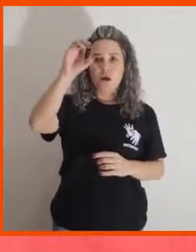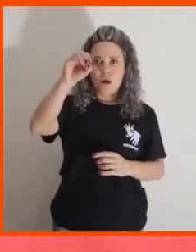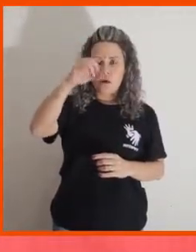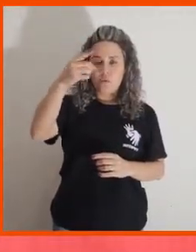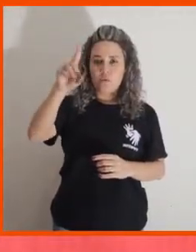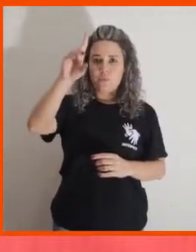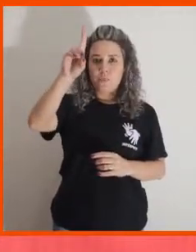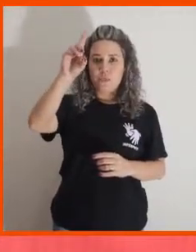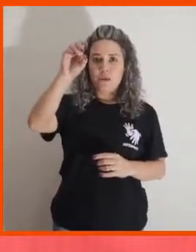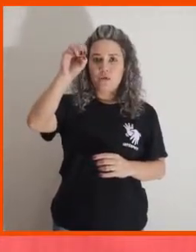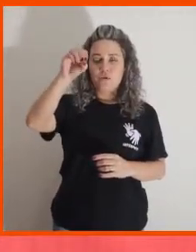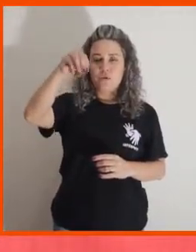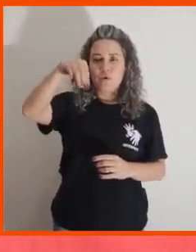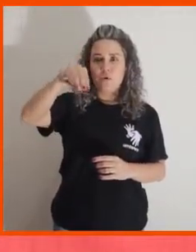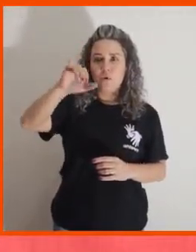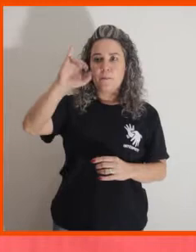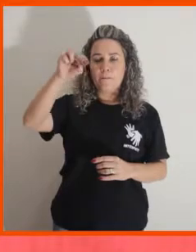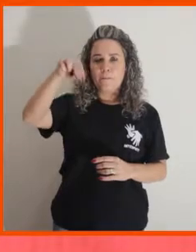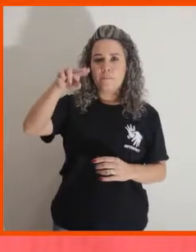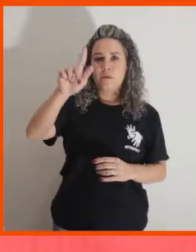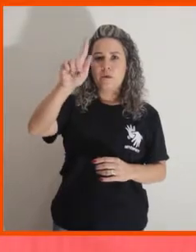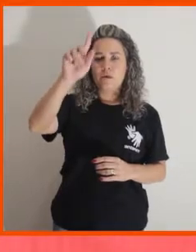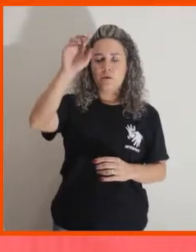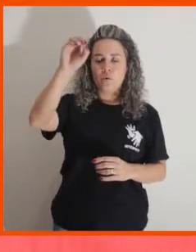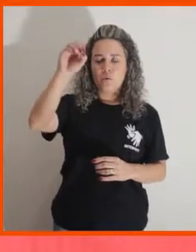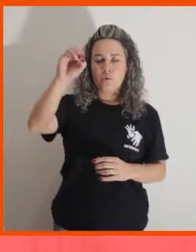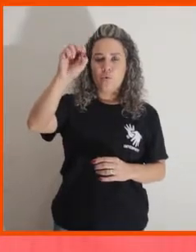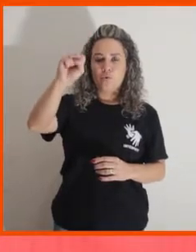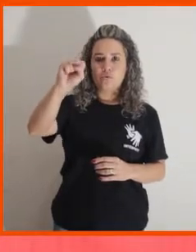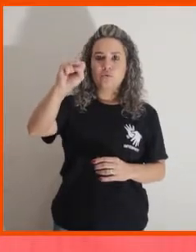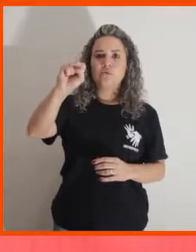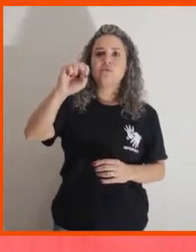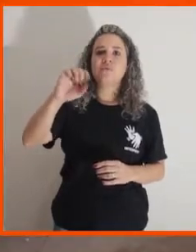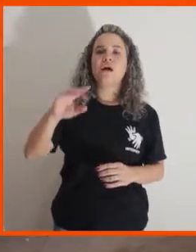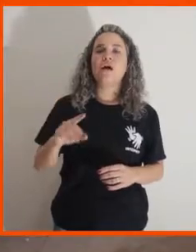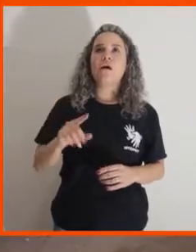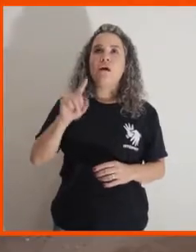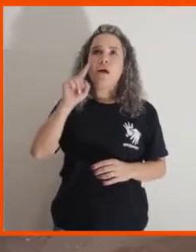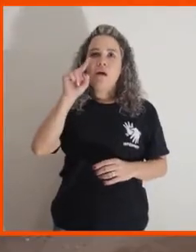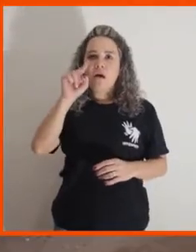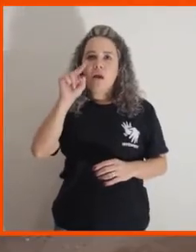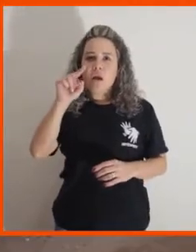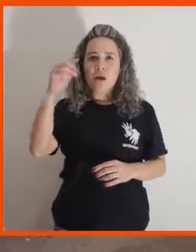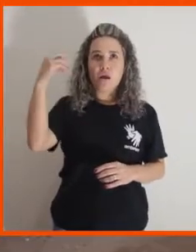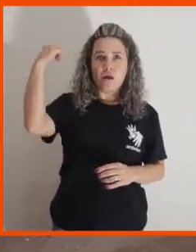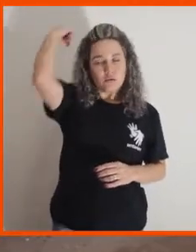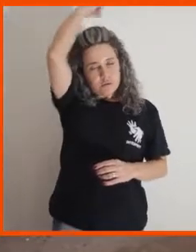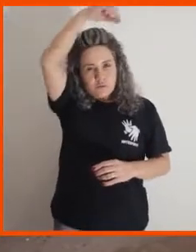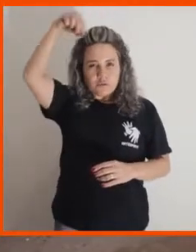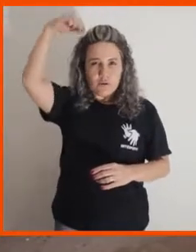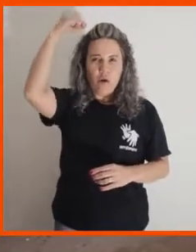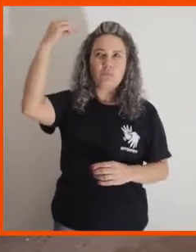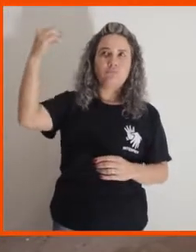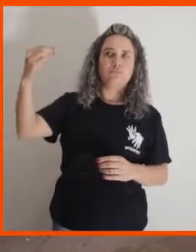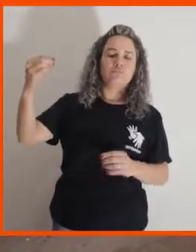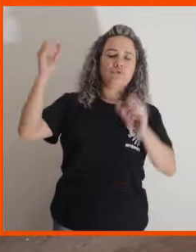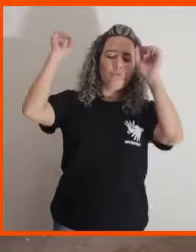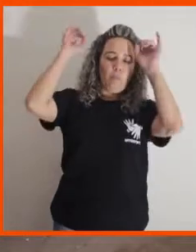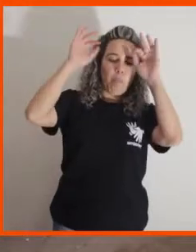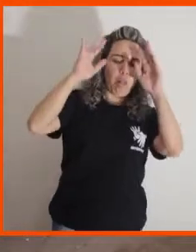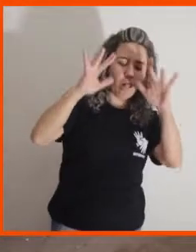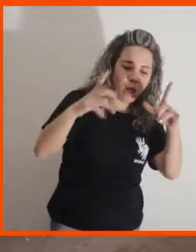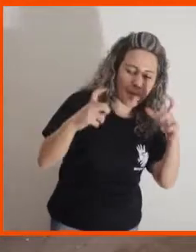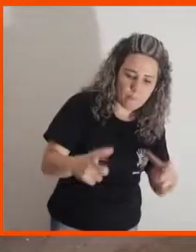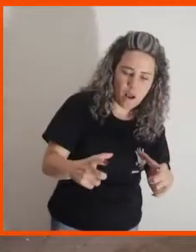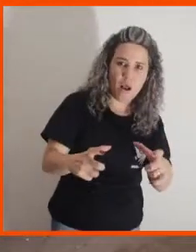até começar a festa agora, em agosto, porque é o nosso padroeiro, São Domingos. Então, é o que eu falo com eles, tem que ter